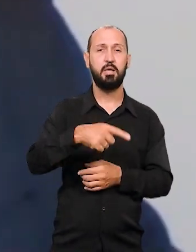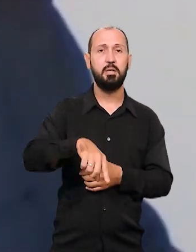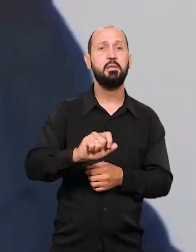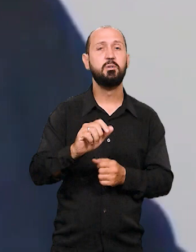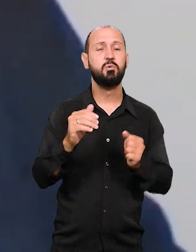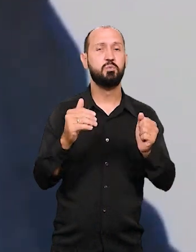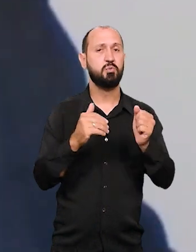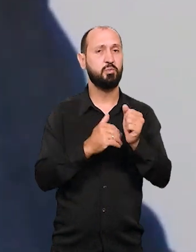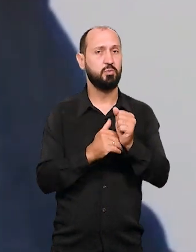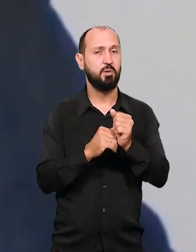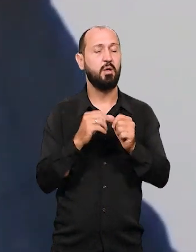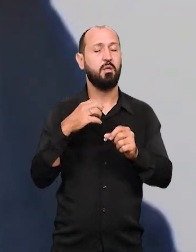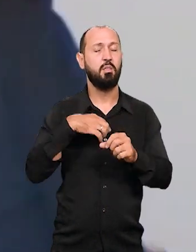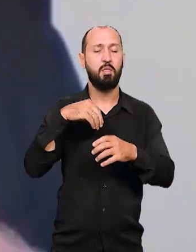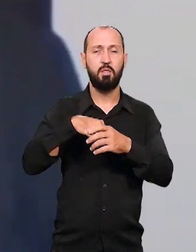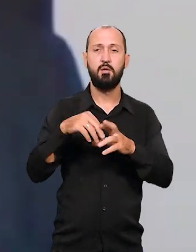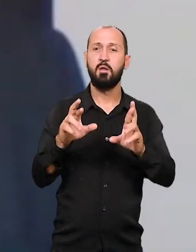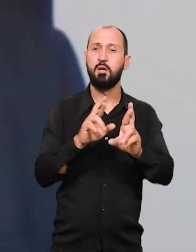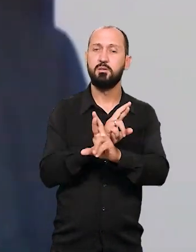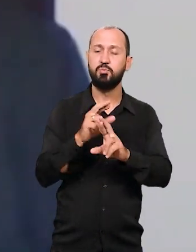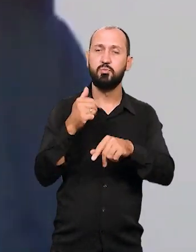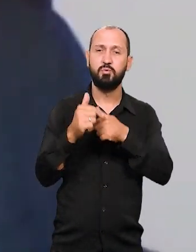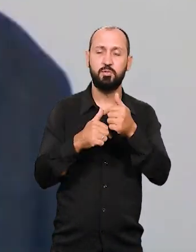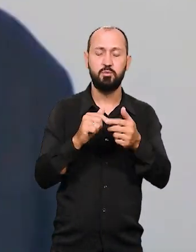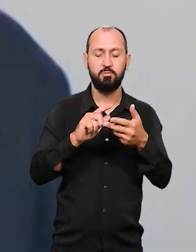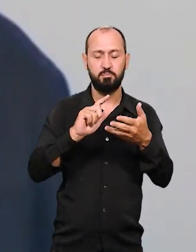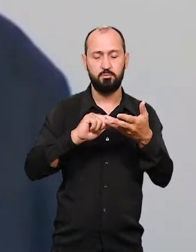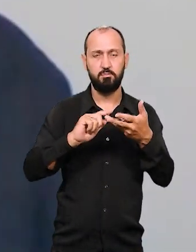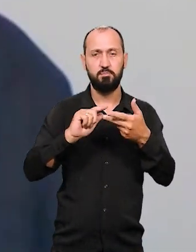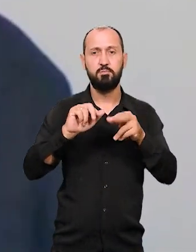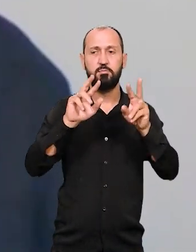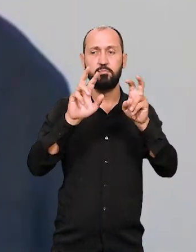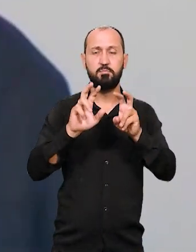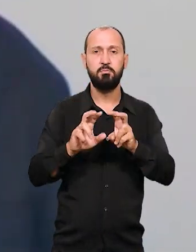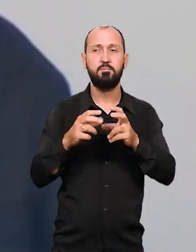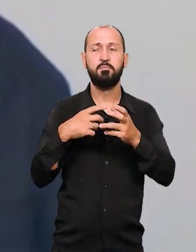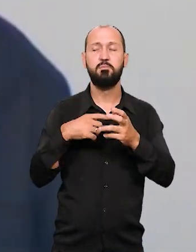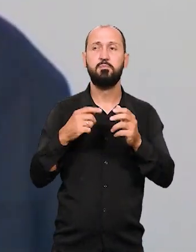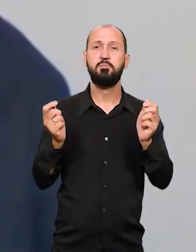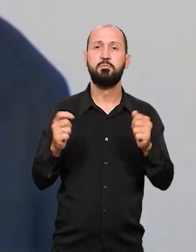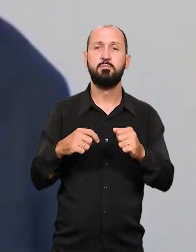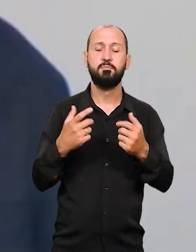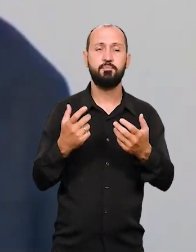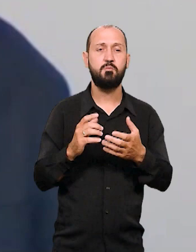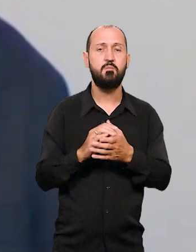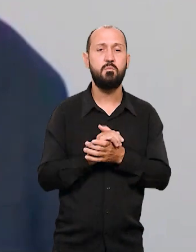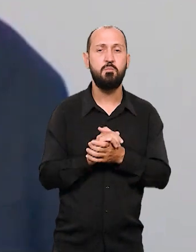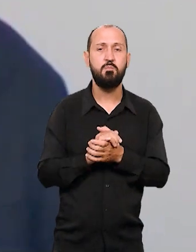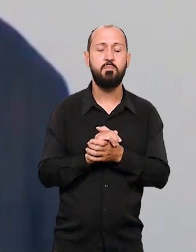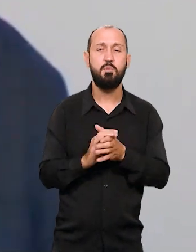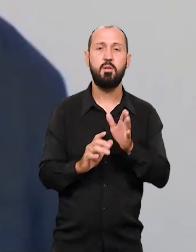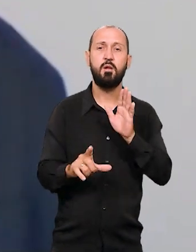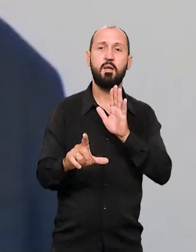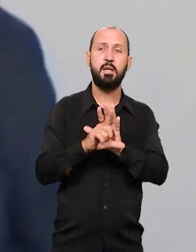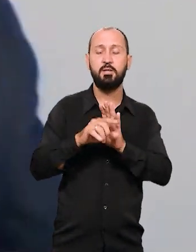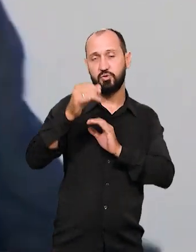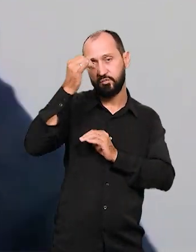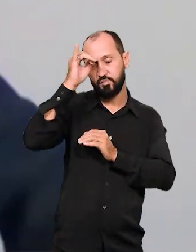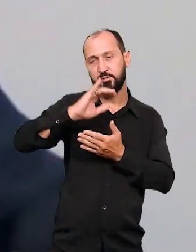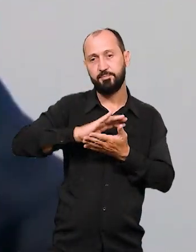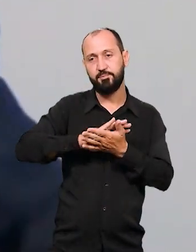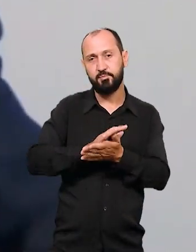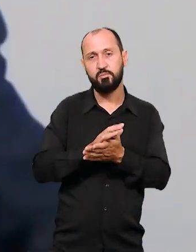são sigilosos dentro da relação de trabalho. E outras questões importantes, outras conquistas, vamos lá, né? A